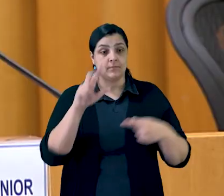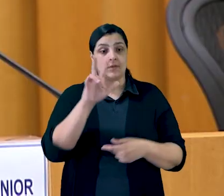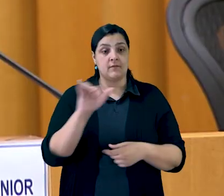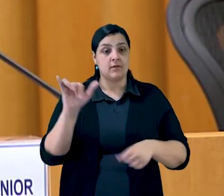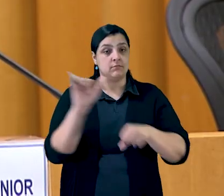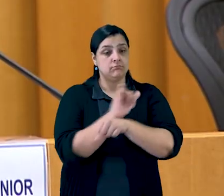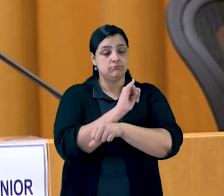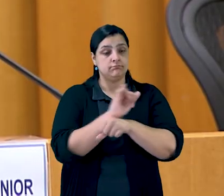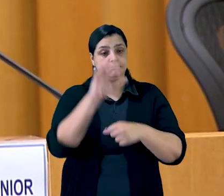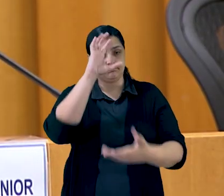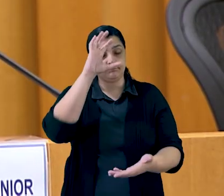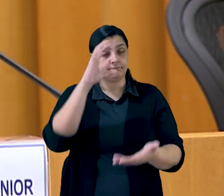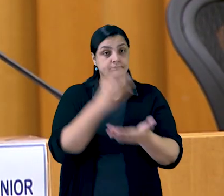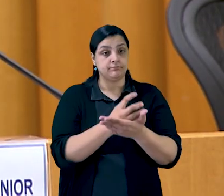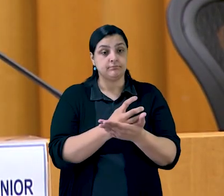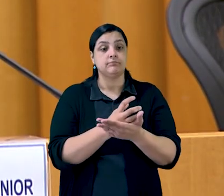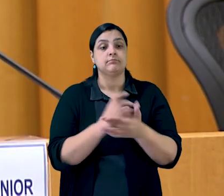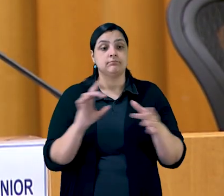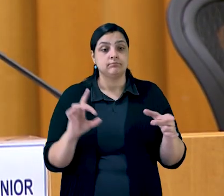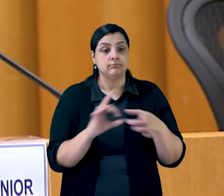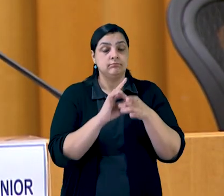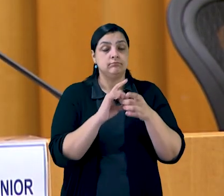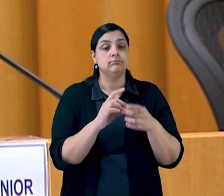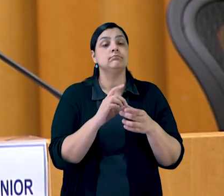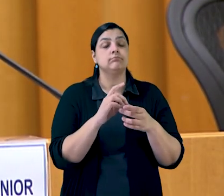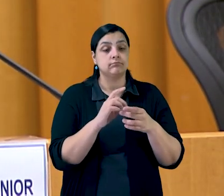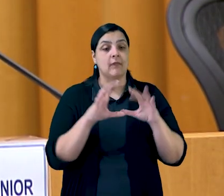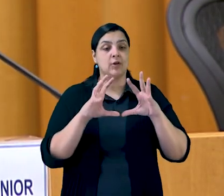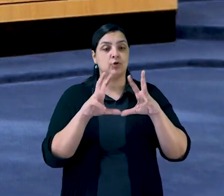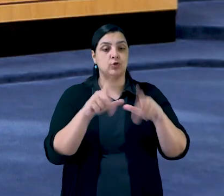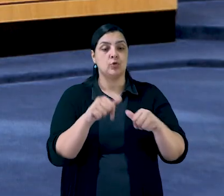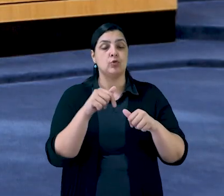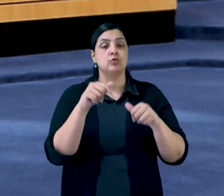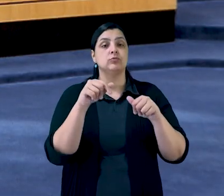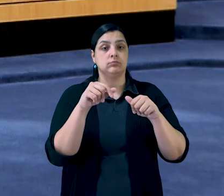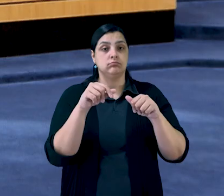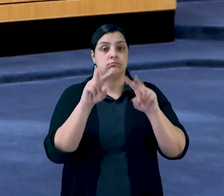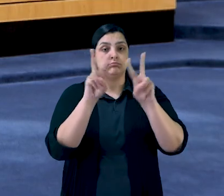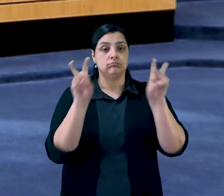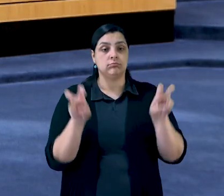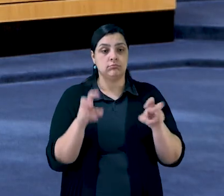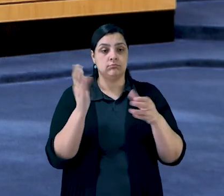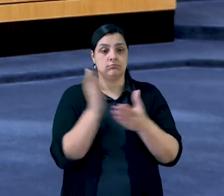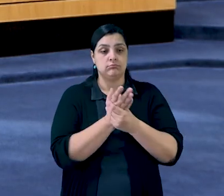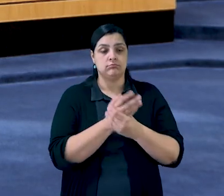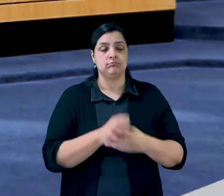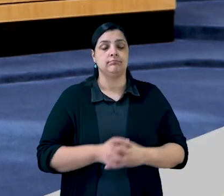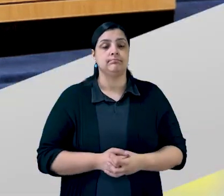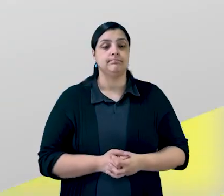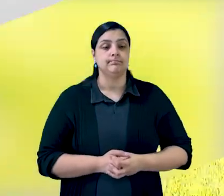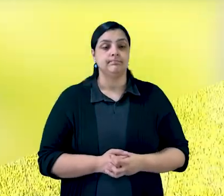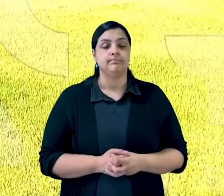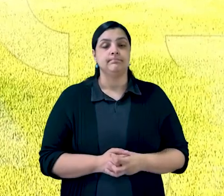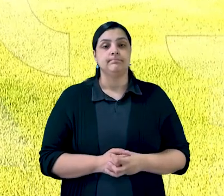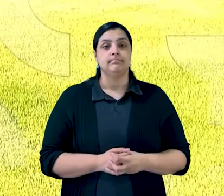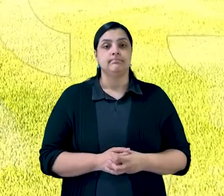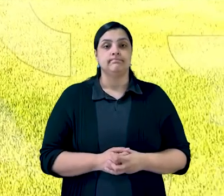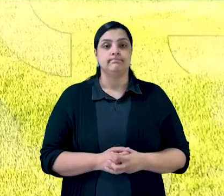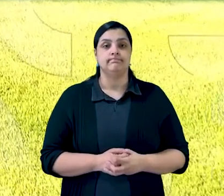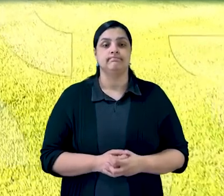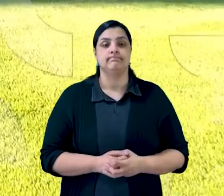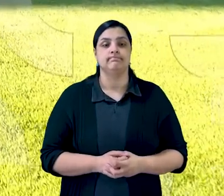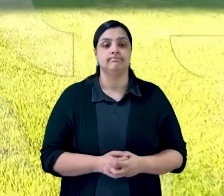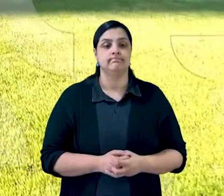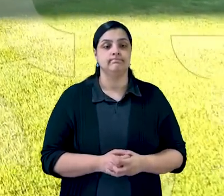discussão, será elaborada uma tese vinculante que deve ser aplicada aos demais casos semelhantes.